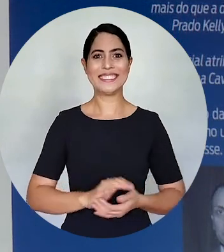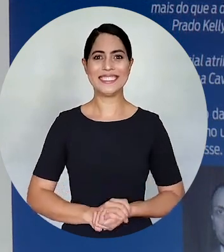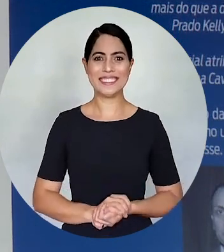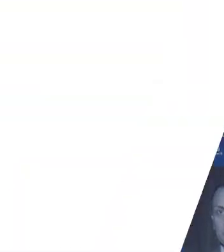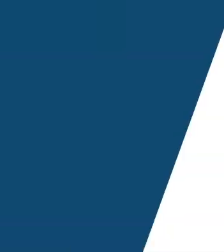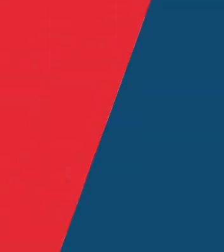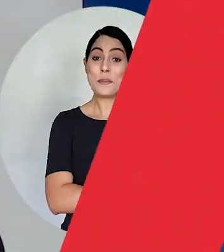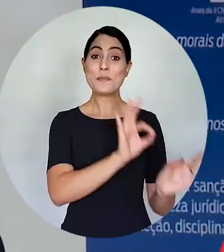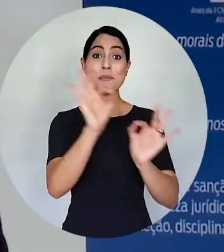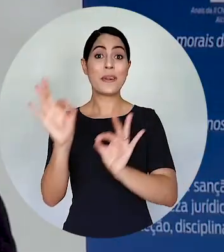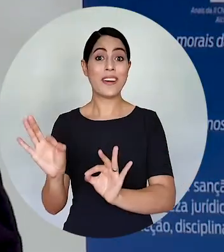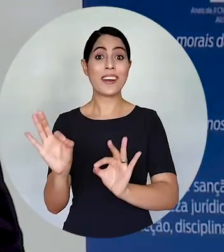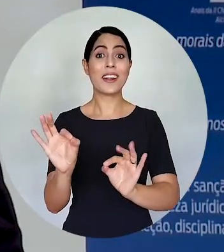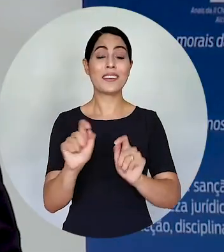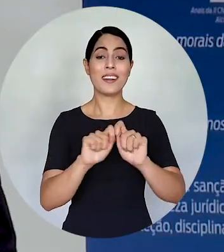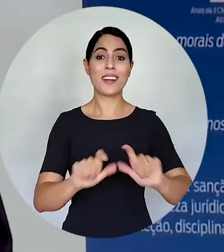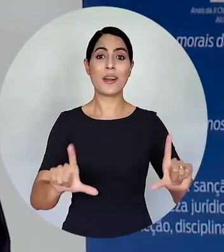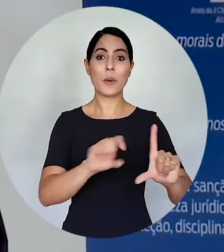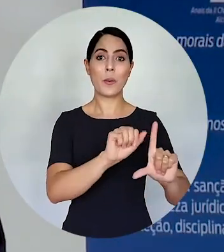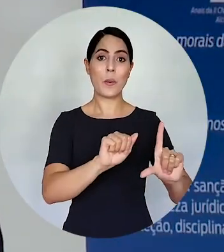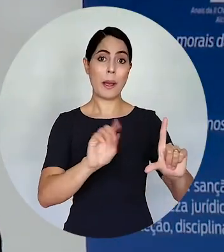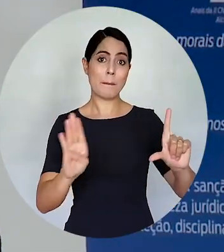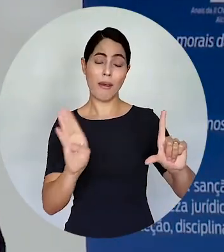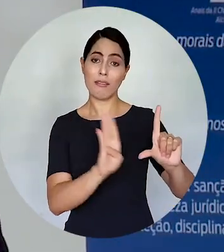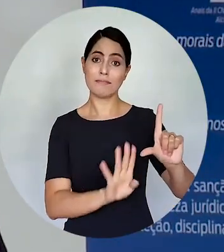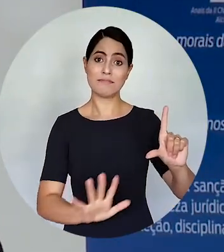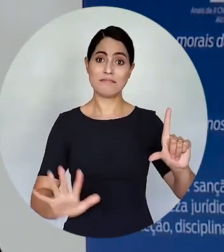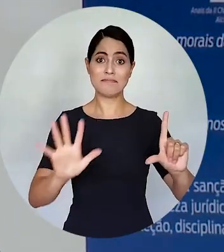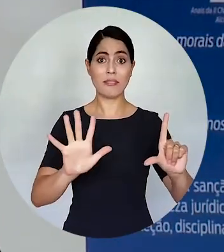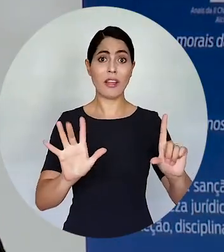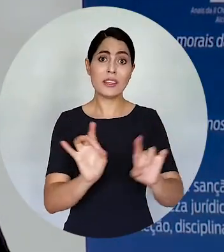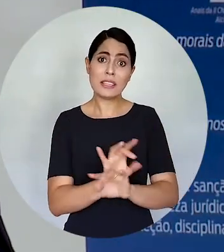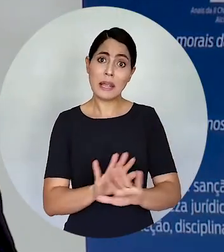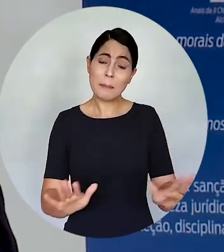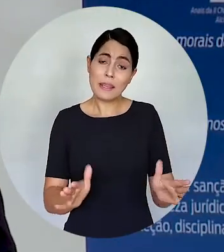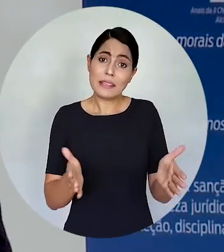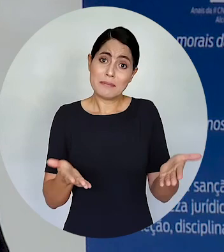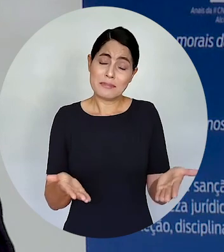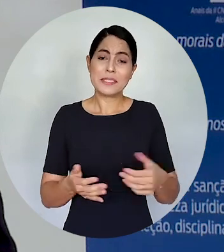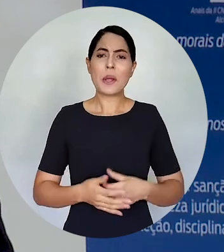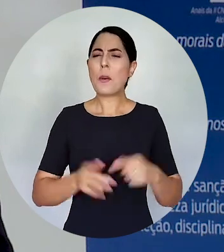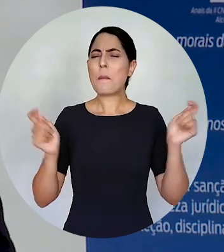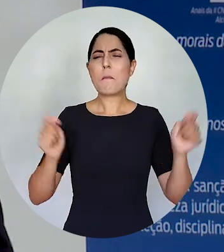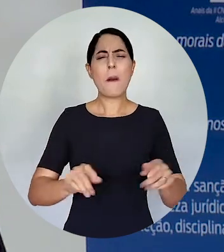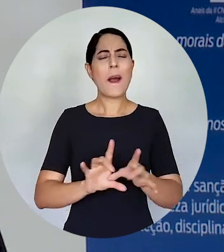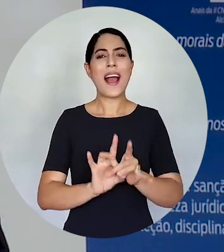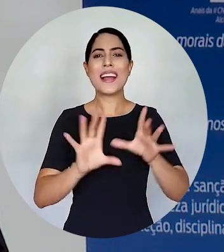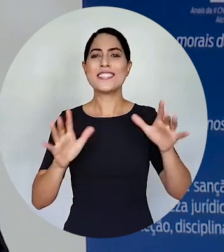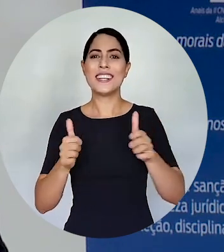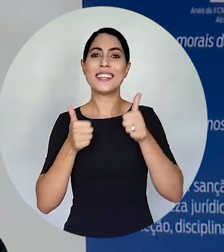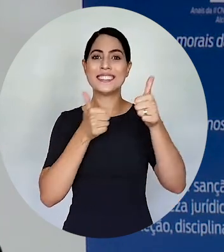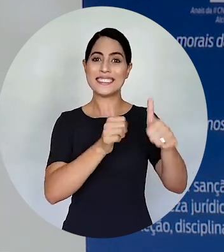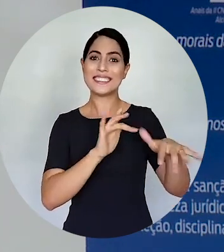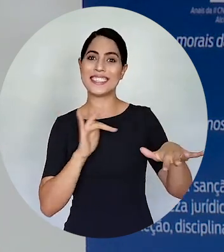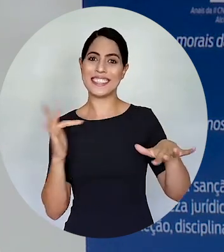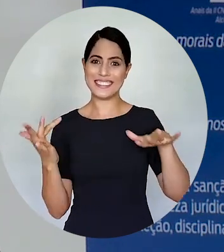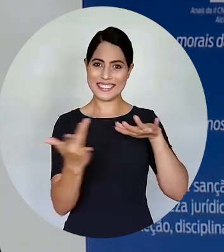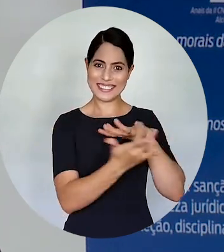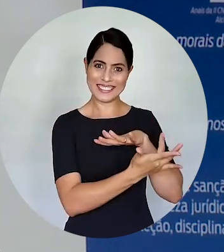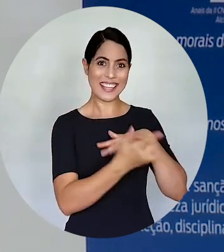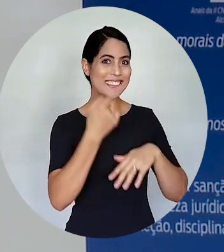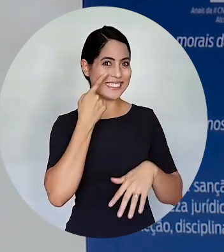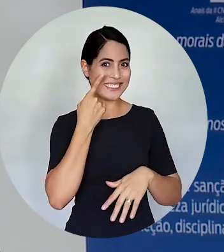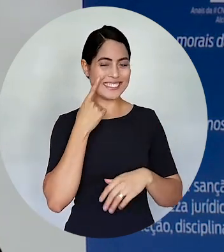leitura. Este programa da OAB fica por aqui. Não deixe de acompanhar o que a Ordem vem